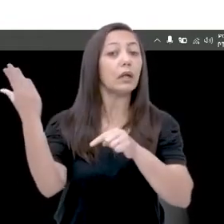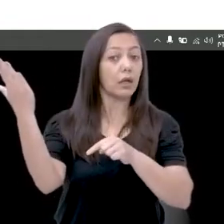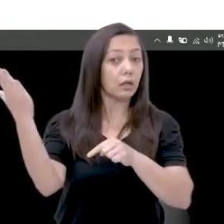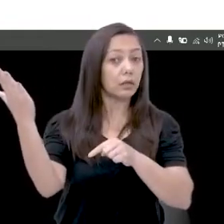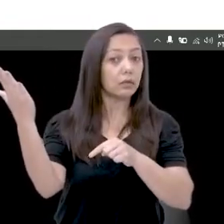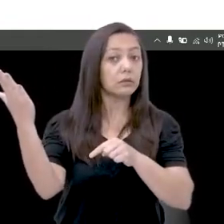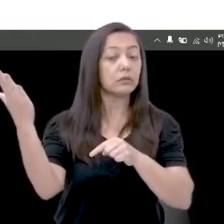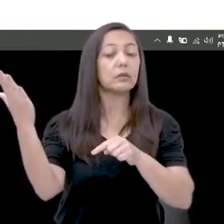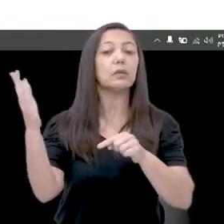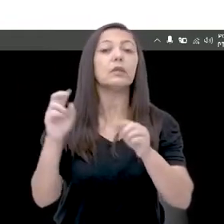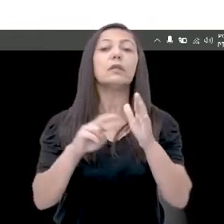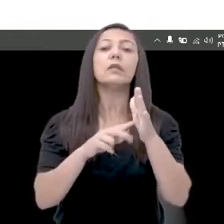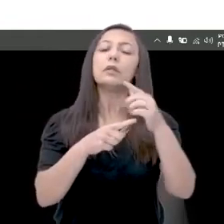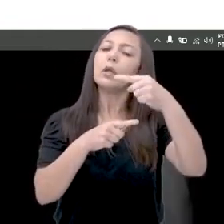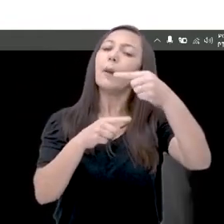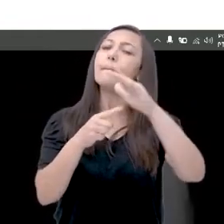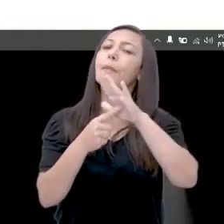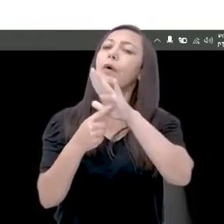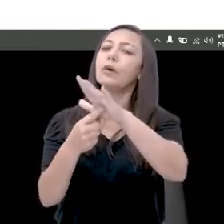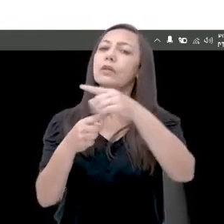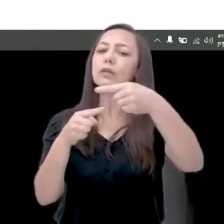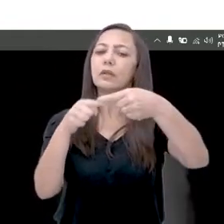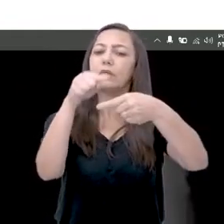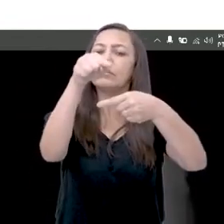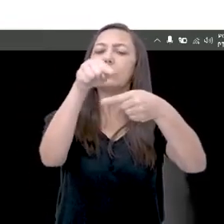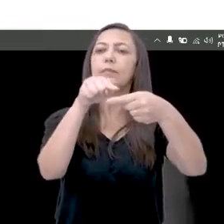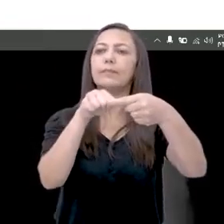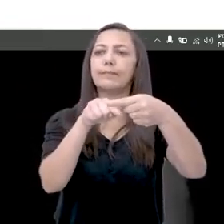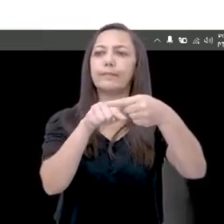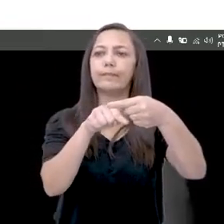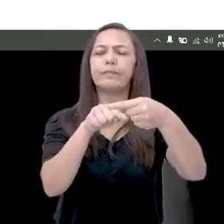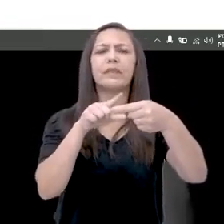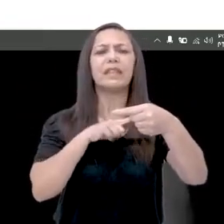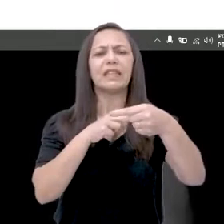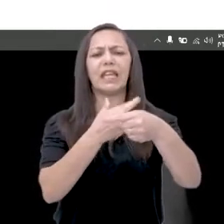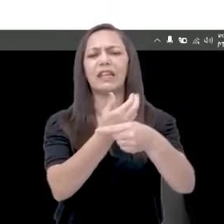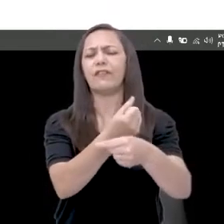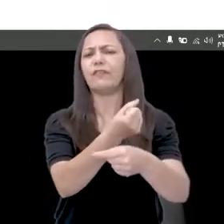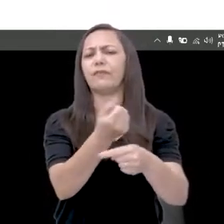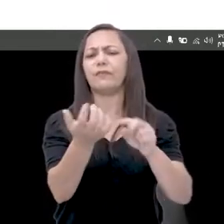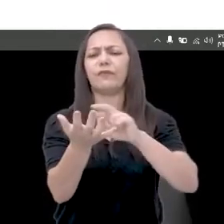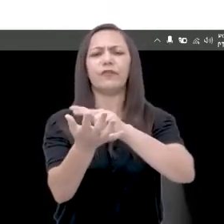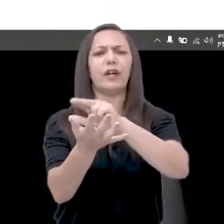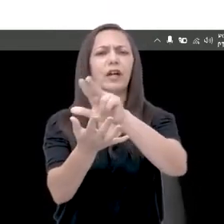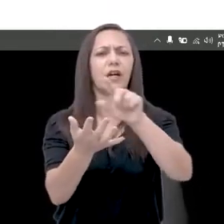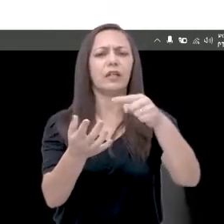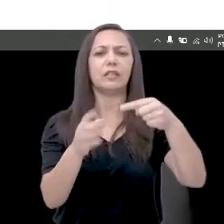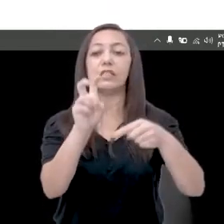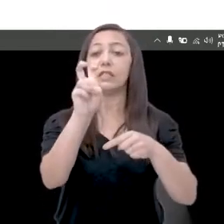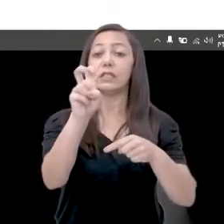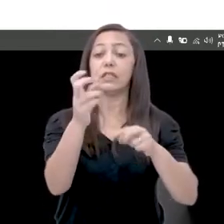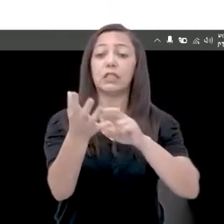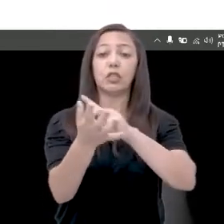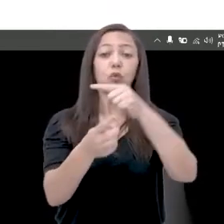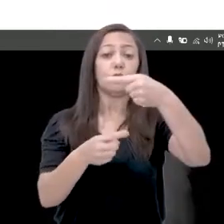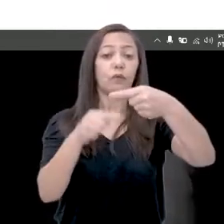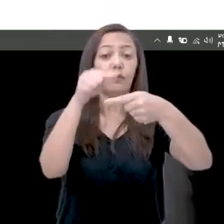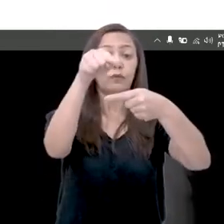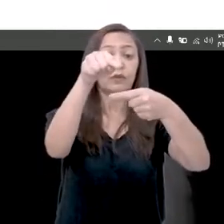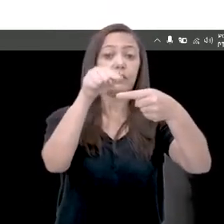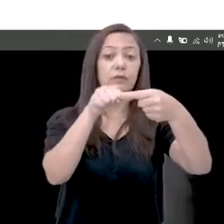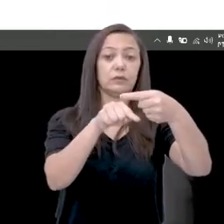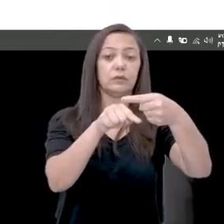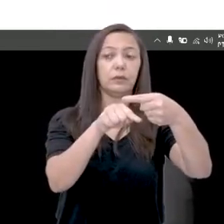que está no canto inferior esquerdo do slide. E ele está com várias frações, na realidade são 5